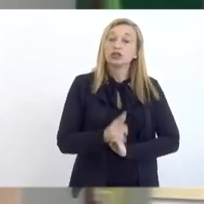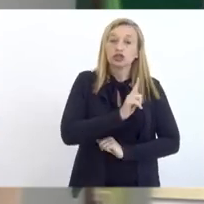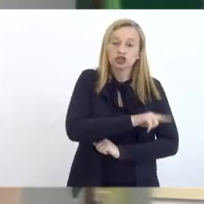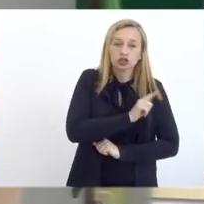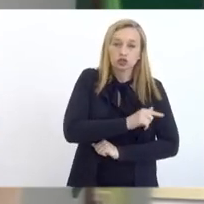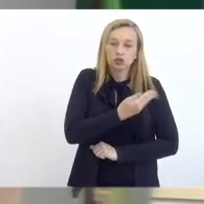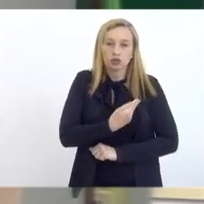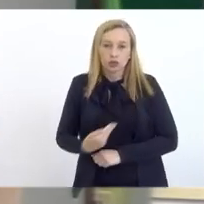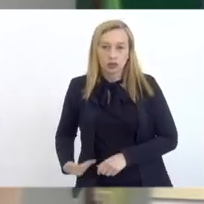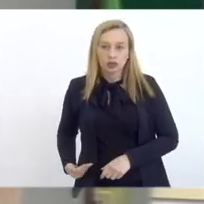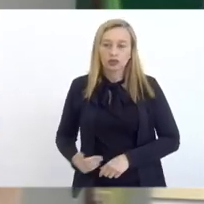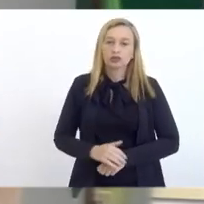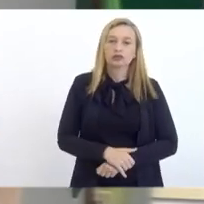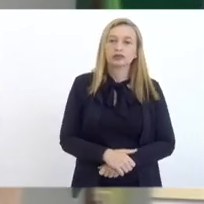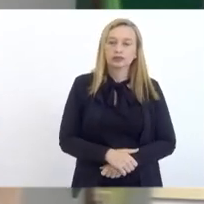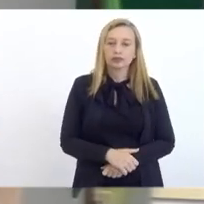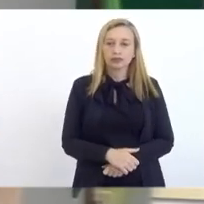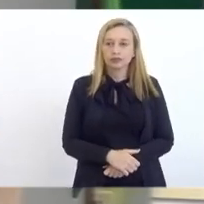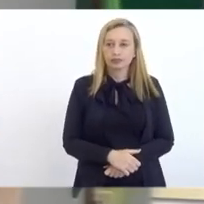públicos e